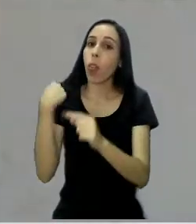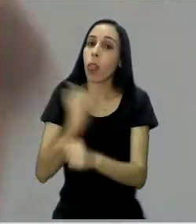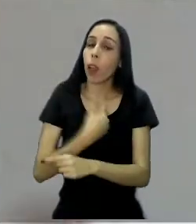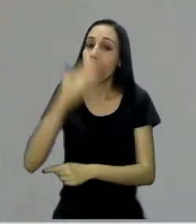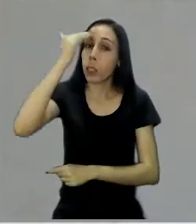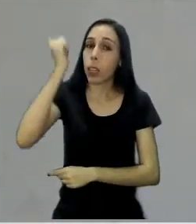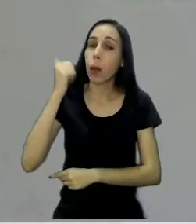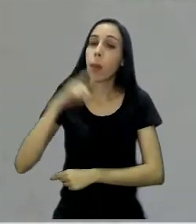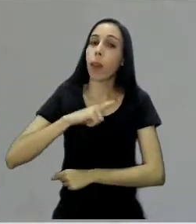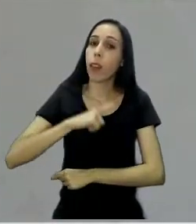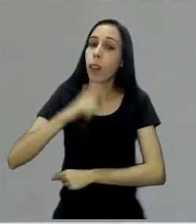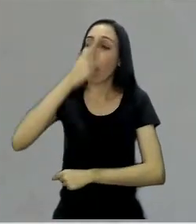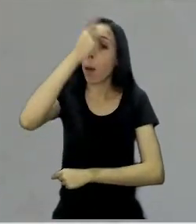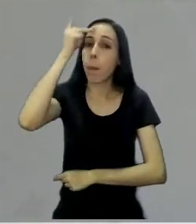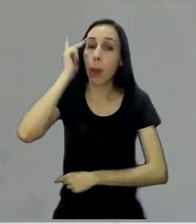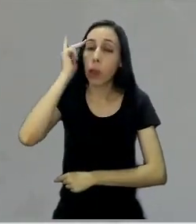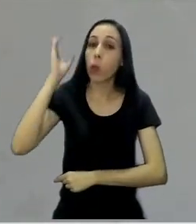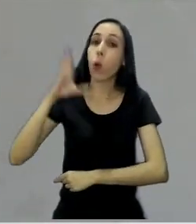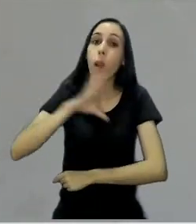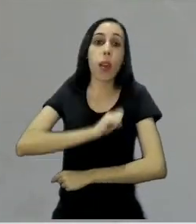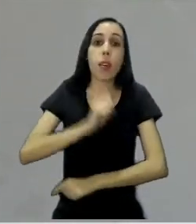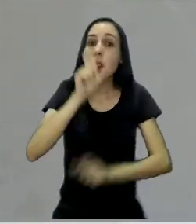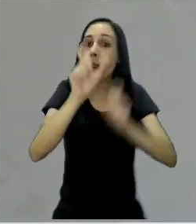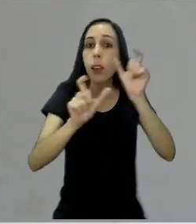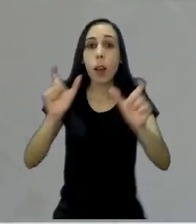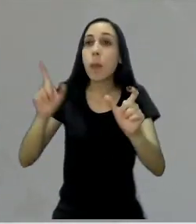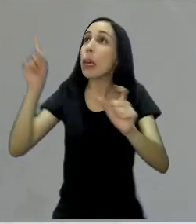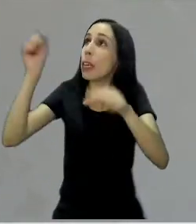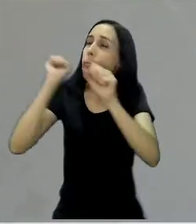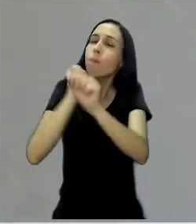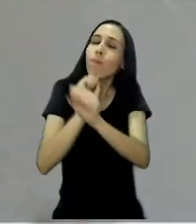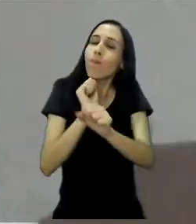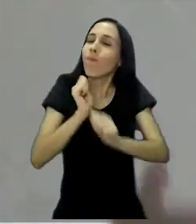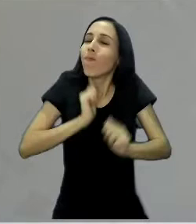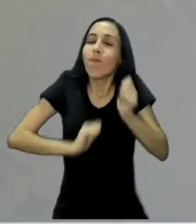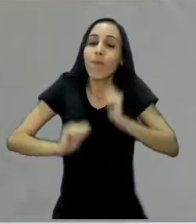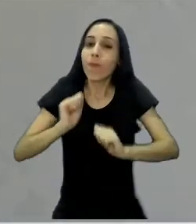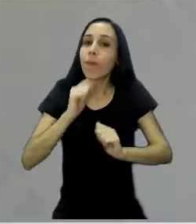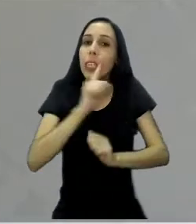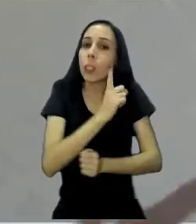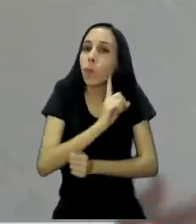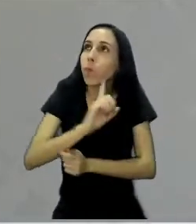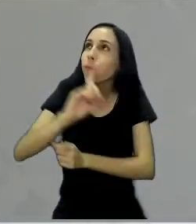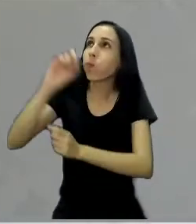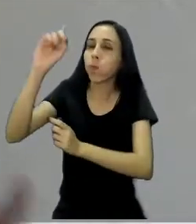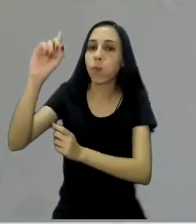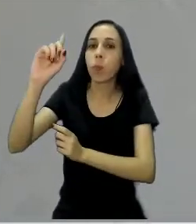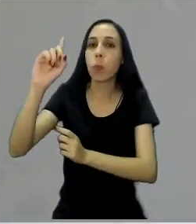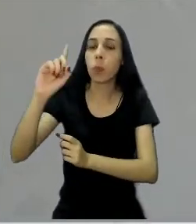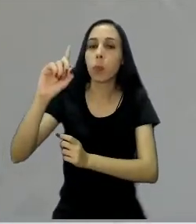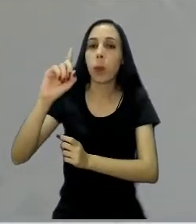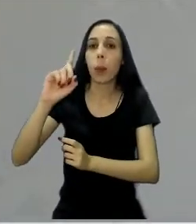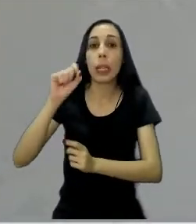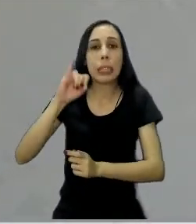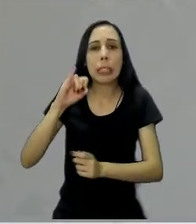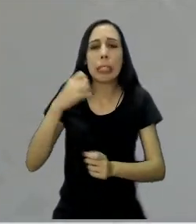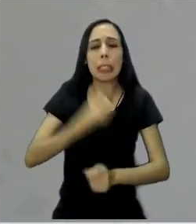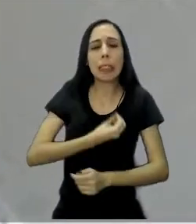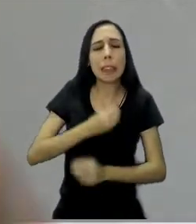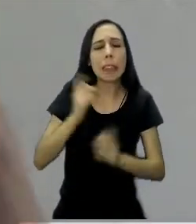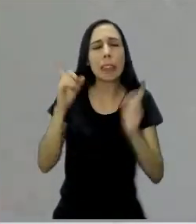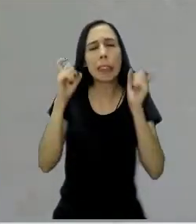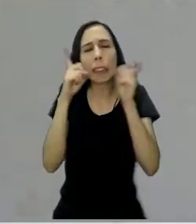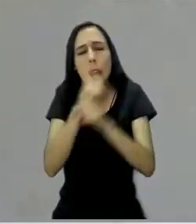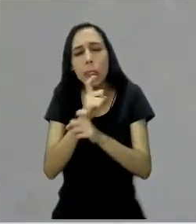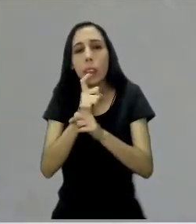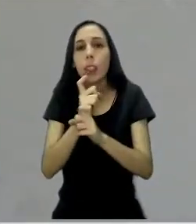sabemos que tem alguém que nos ama e que espera por nós. Então, por mais difícil que seja a nossa vida,